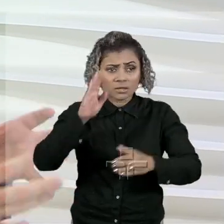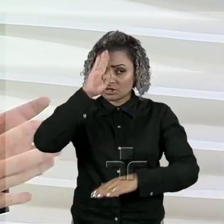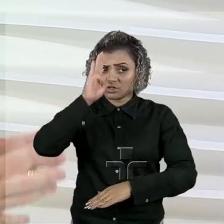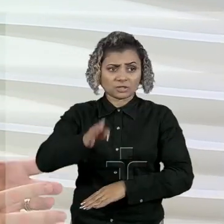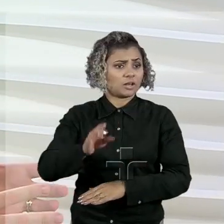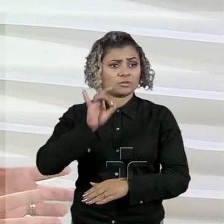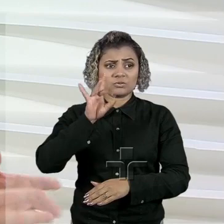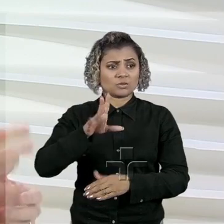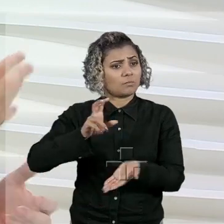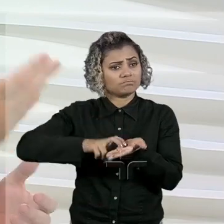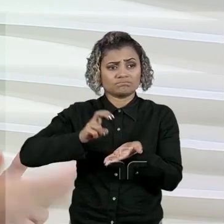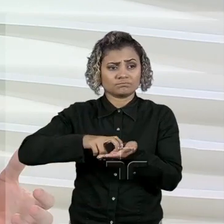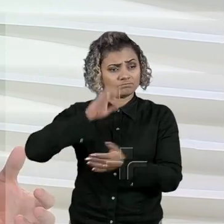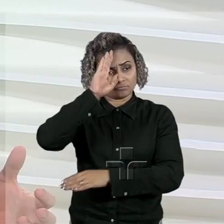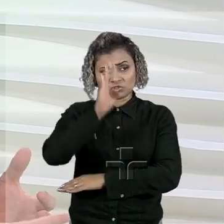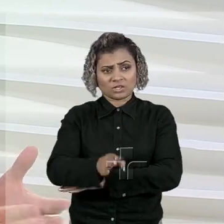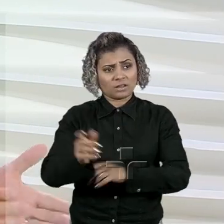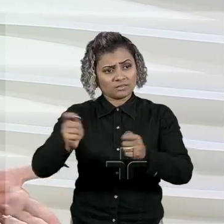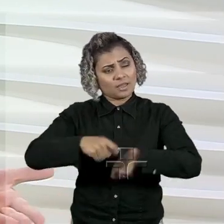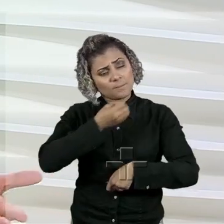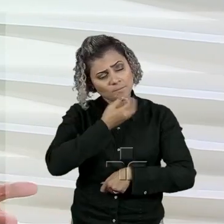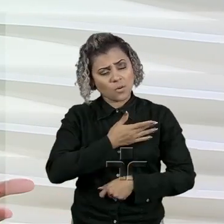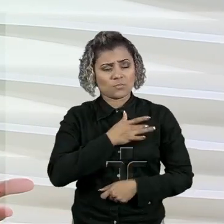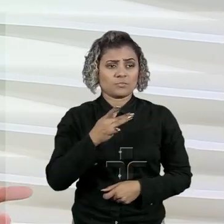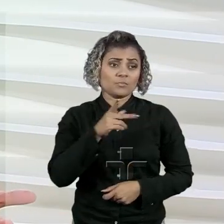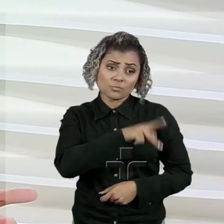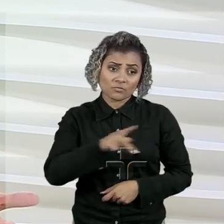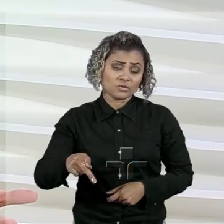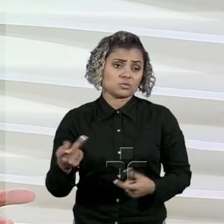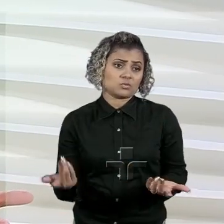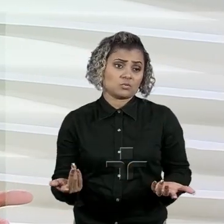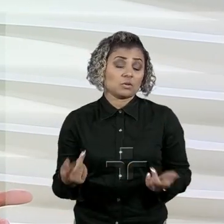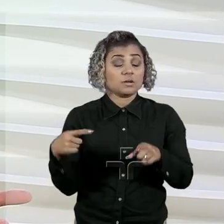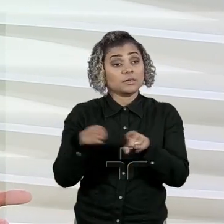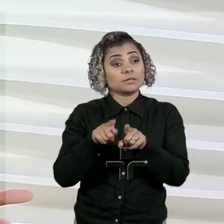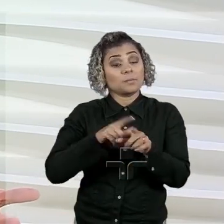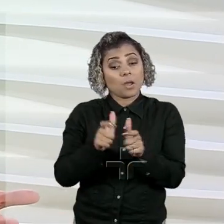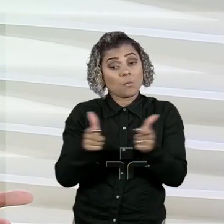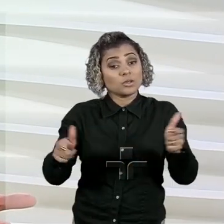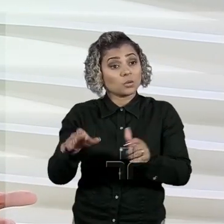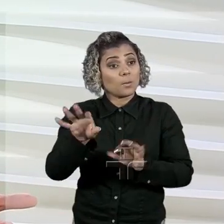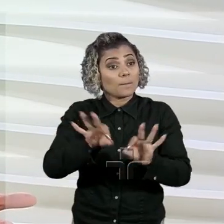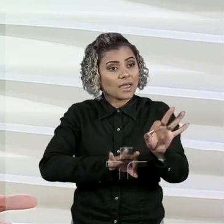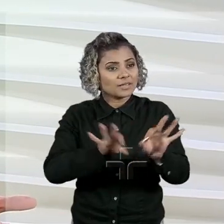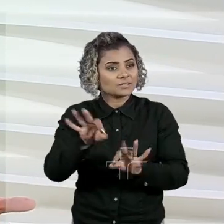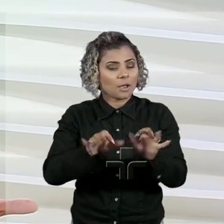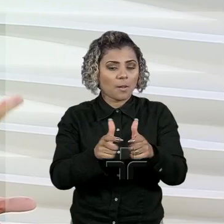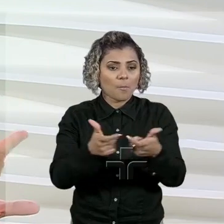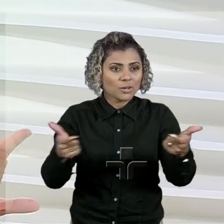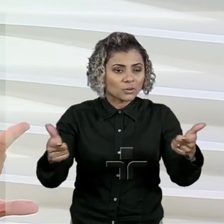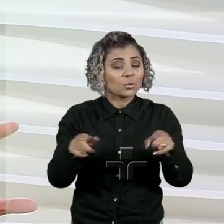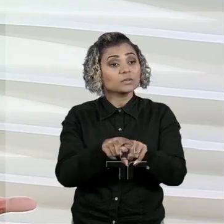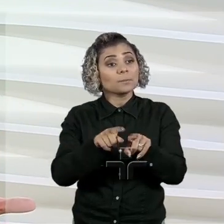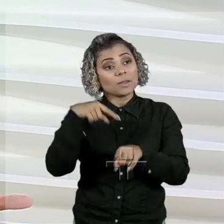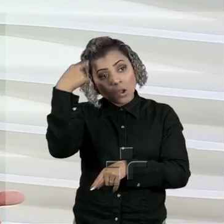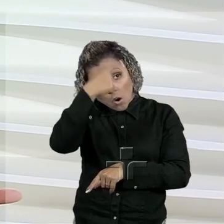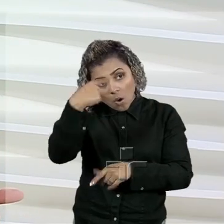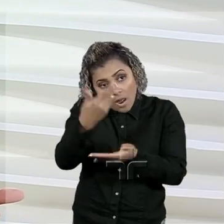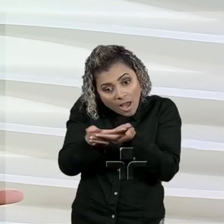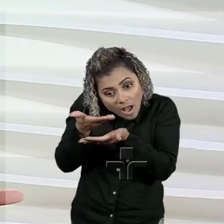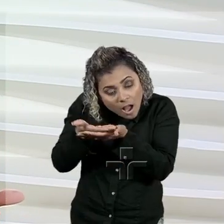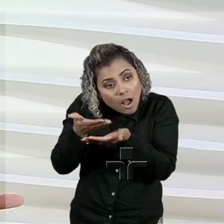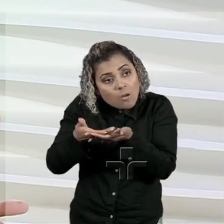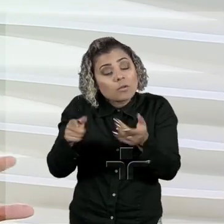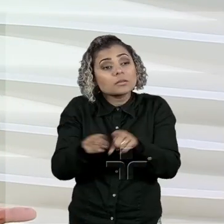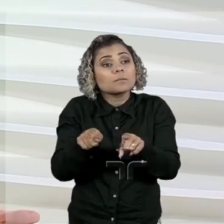as aulas dentro do mesmo turno. Isso é bom para o professor. Nós aumentamos o tempo de planejamento. Então, a hora-aula do professor, ela